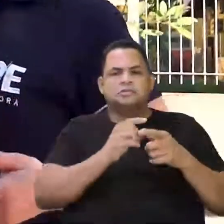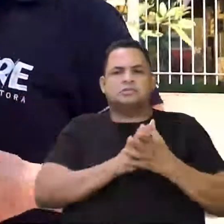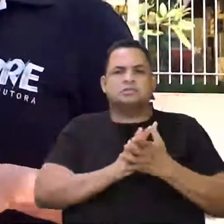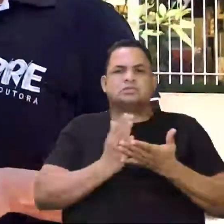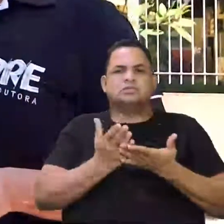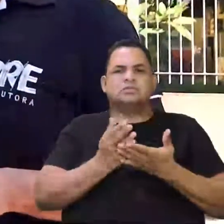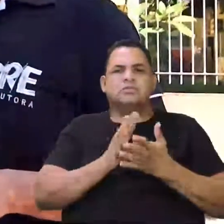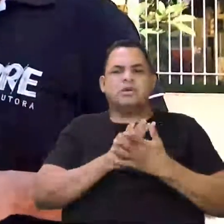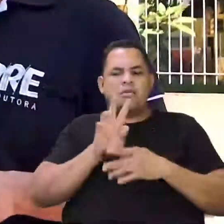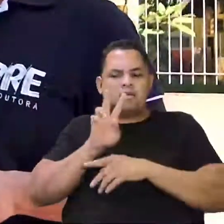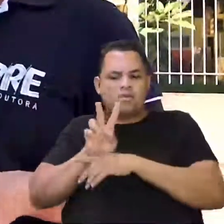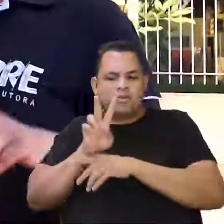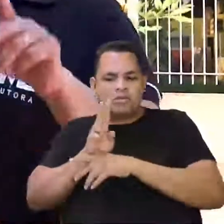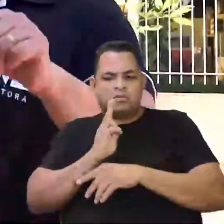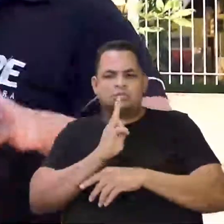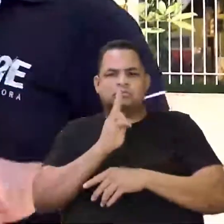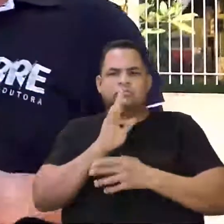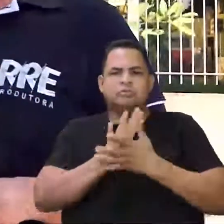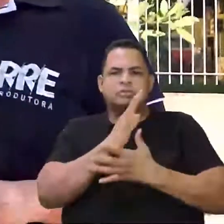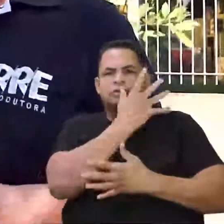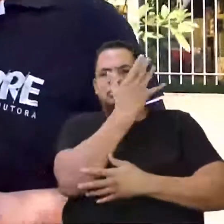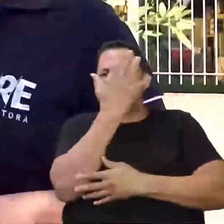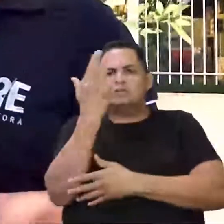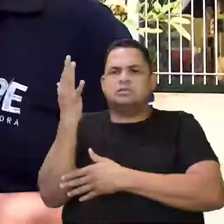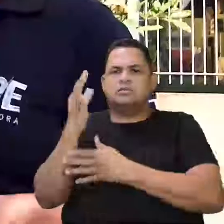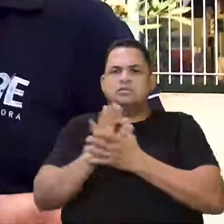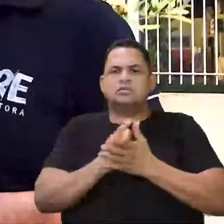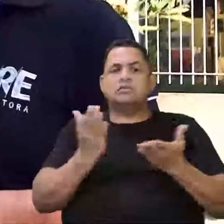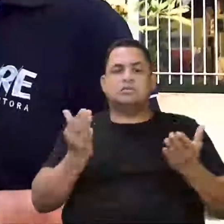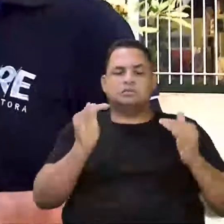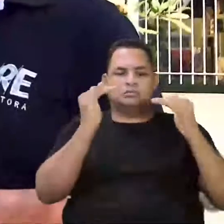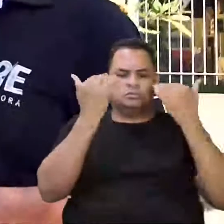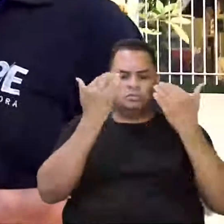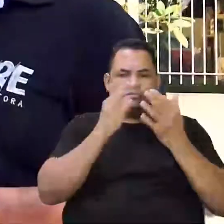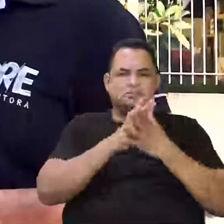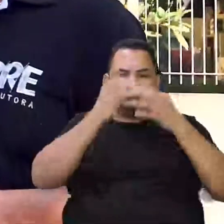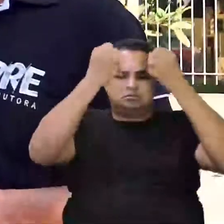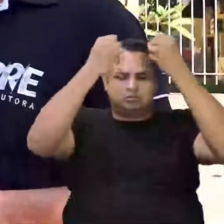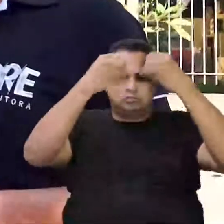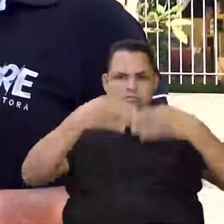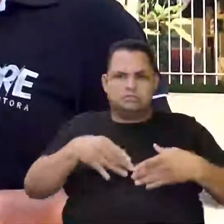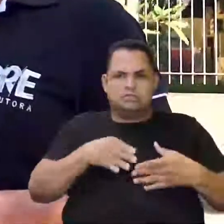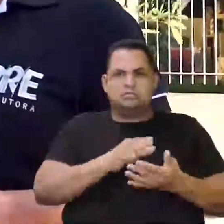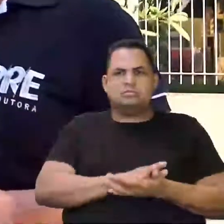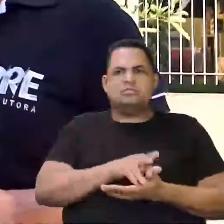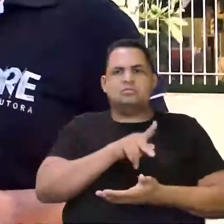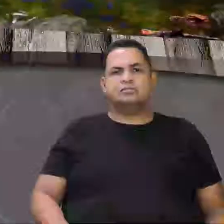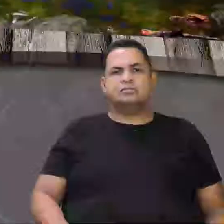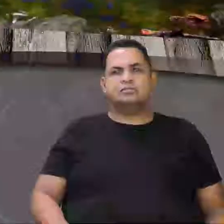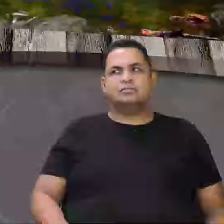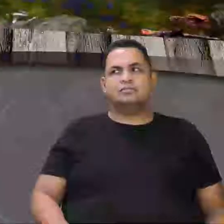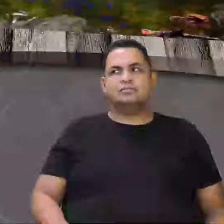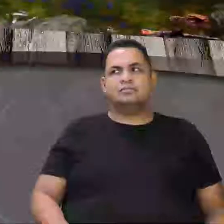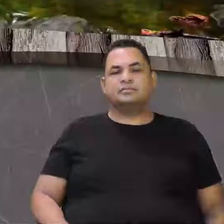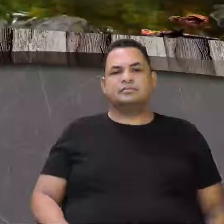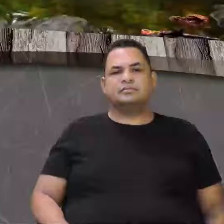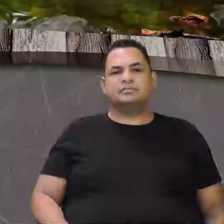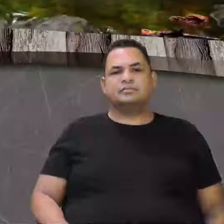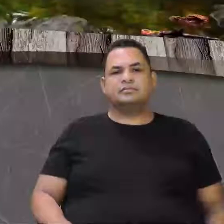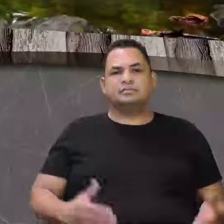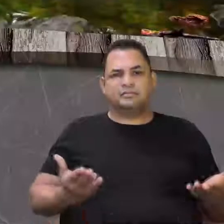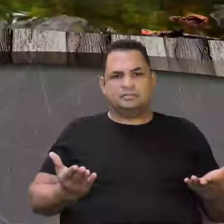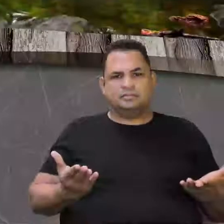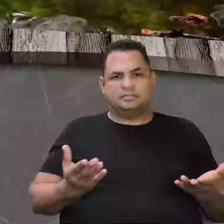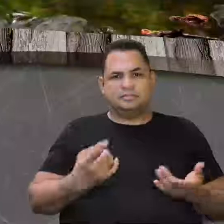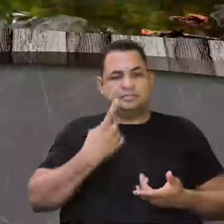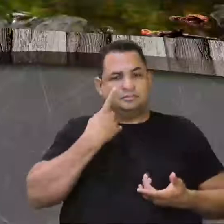a conservação ao meio ambiente. Agora, fique atento às explicações em sala de aula. Então é isso